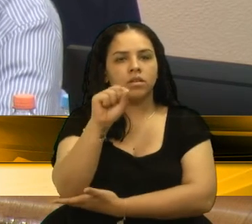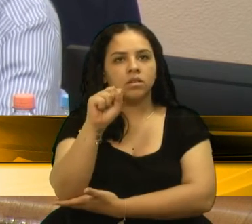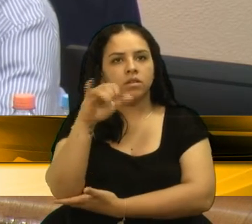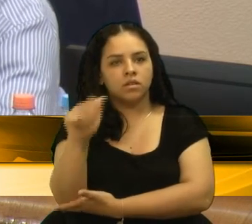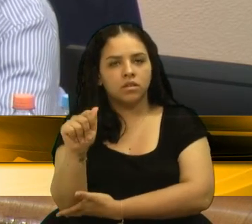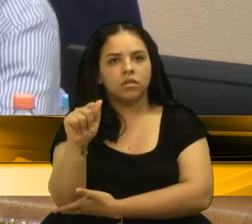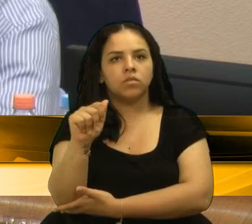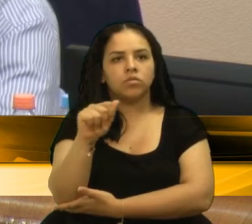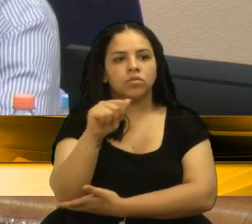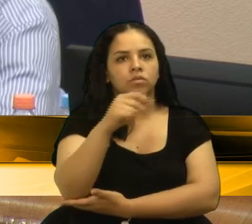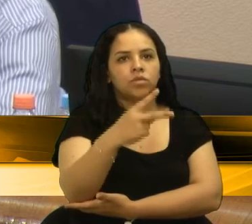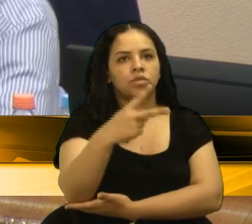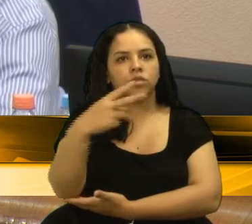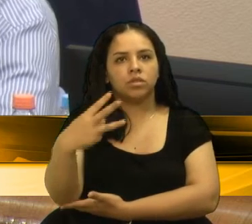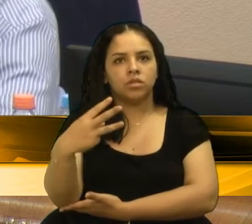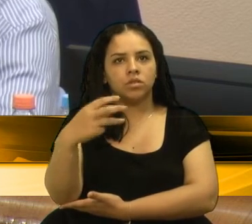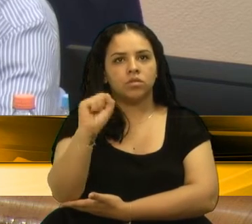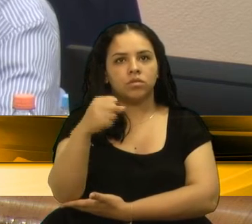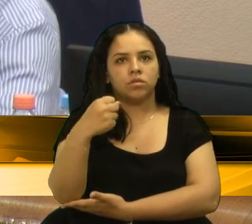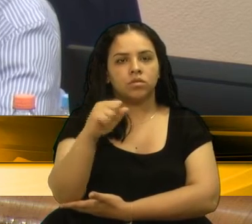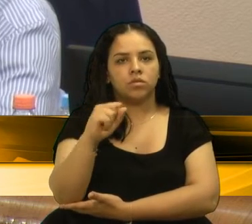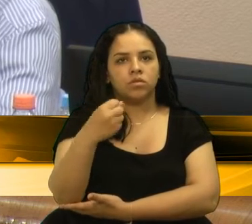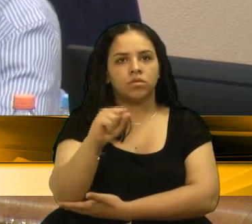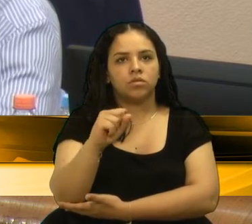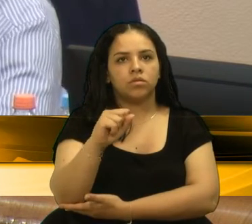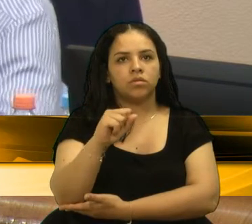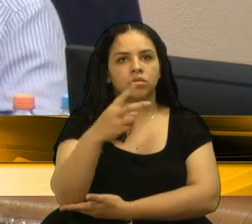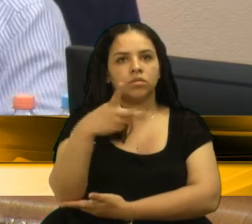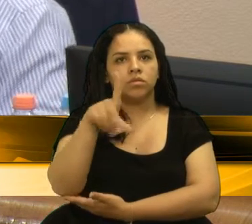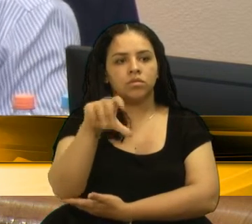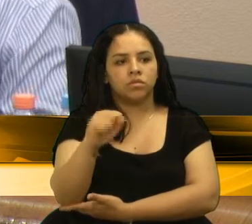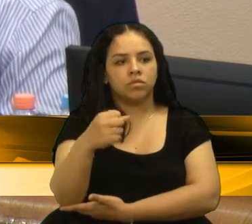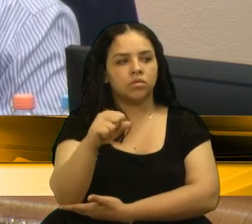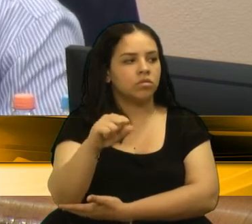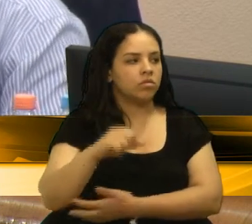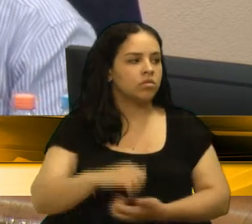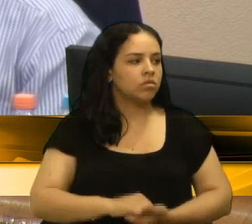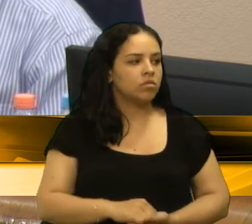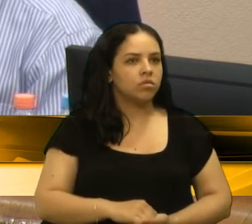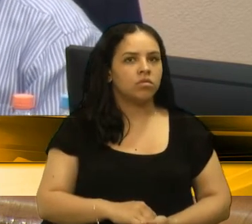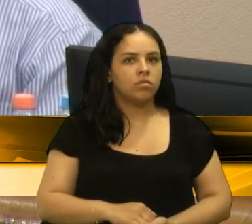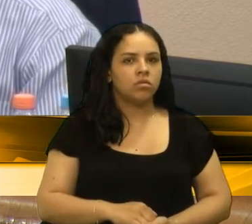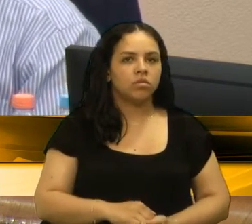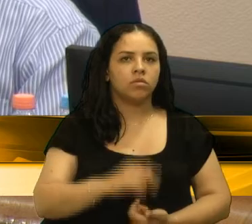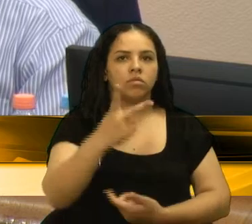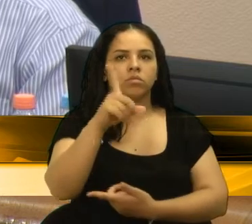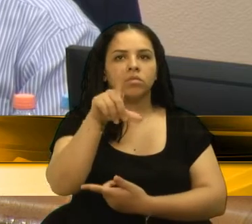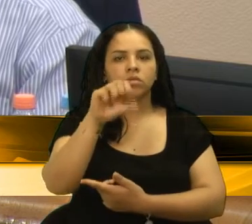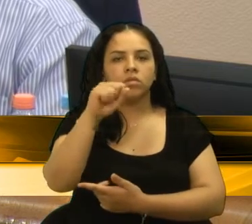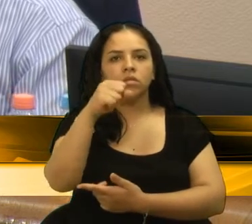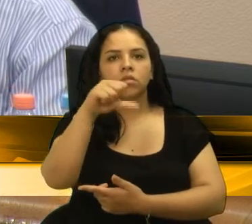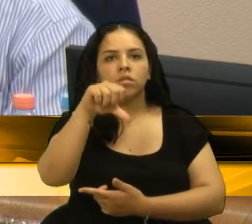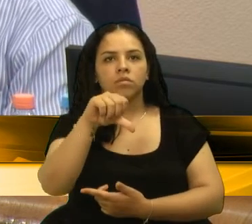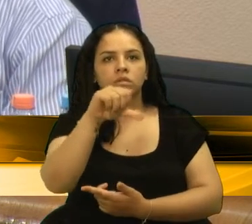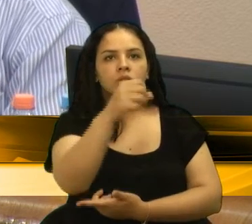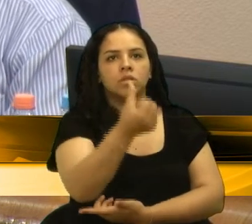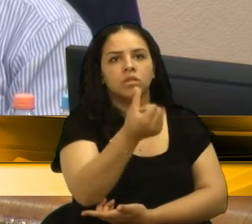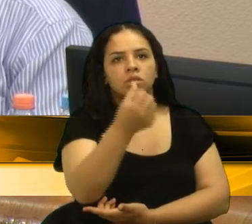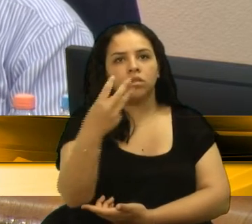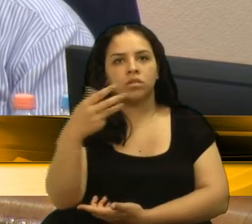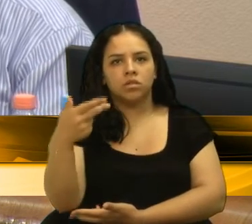decreto 2381 de 2019, em vigência, decreto esse que veio com a revogação do decreto 19.736, a senhora tem conhecimento